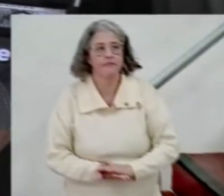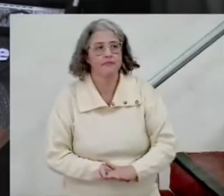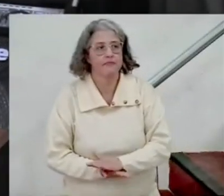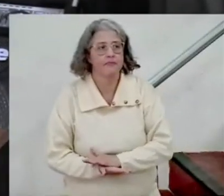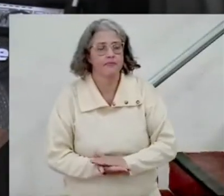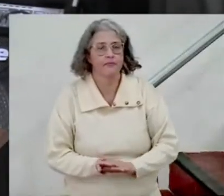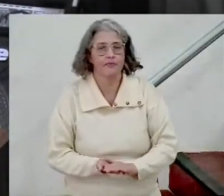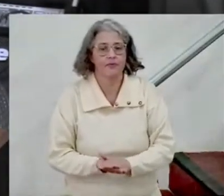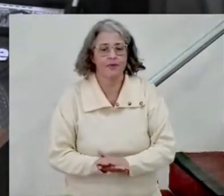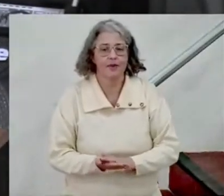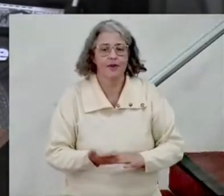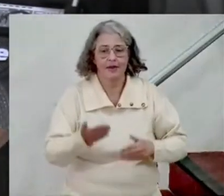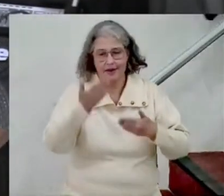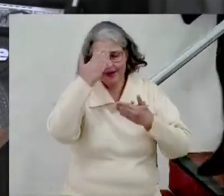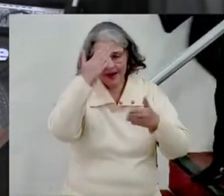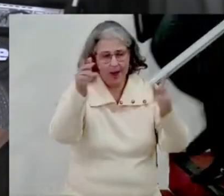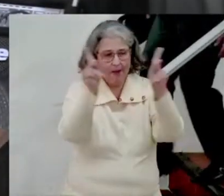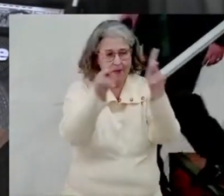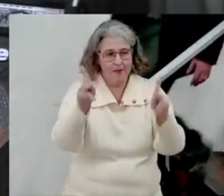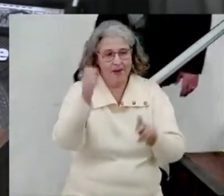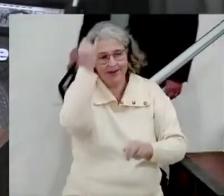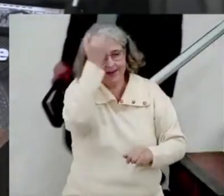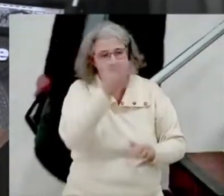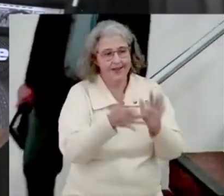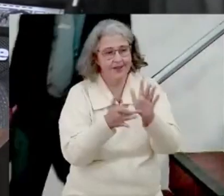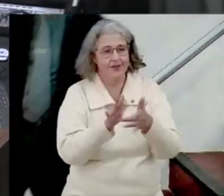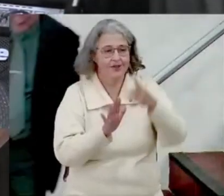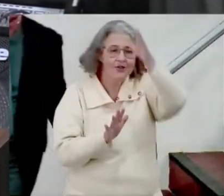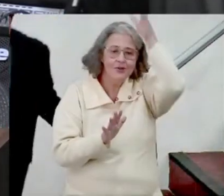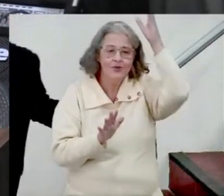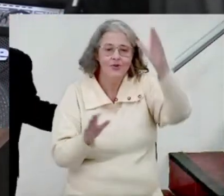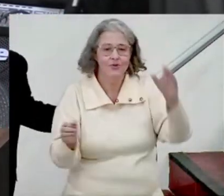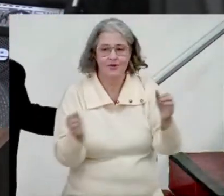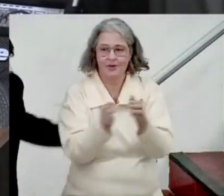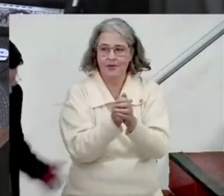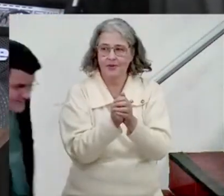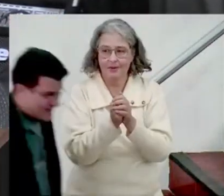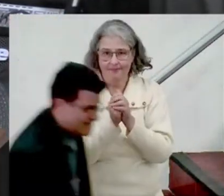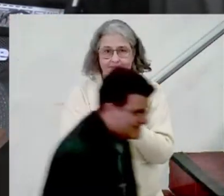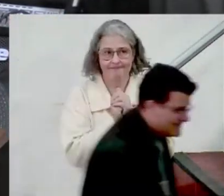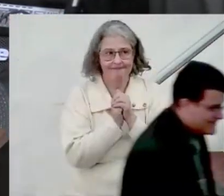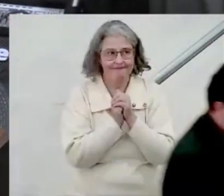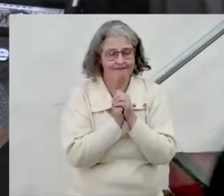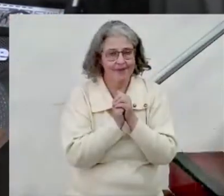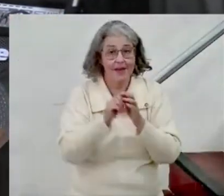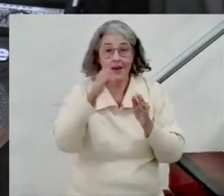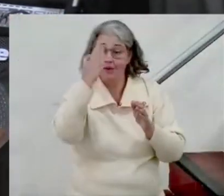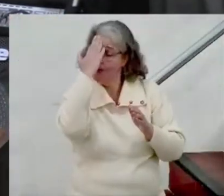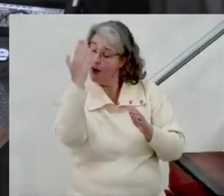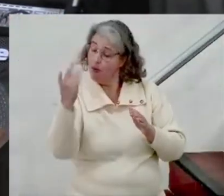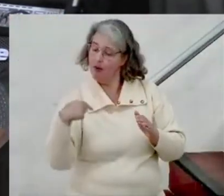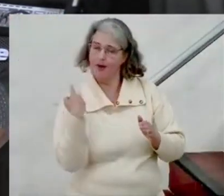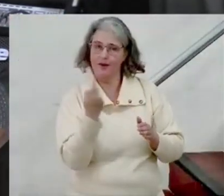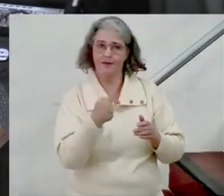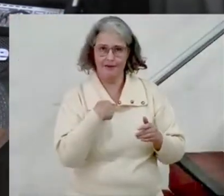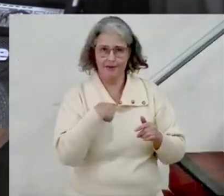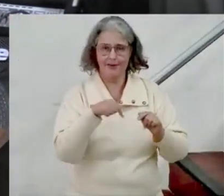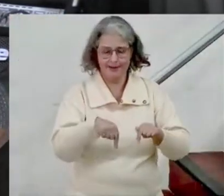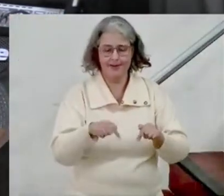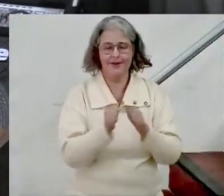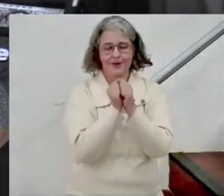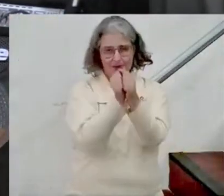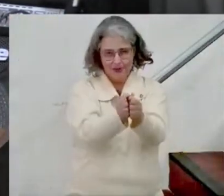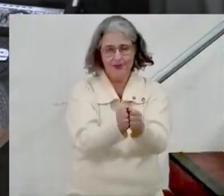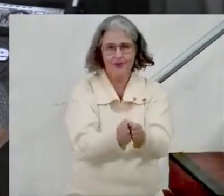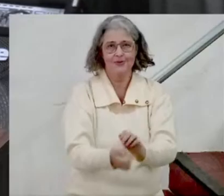Saúdo a igreja com a graça e a paz do Senhor Jesus. Meus irmãos, é um privilégio muito grande estar aqui com vocês